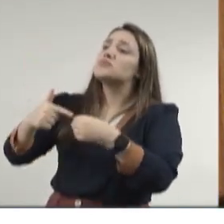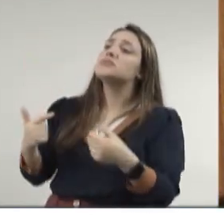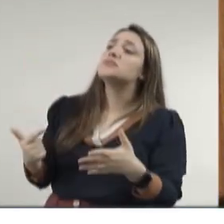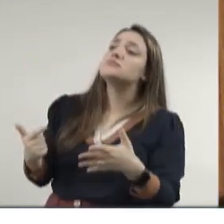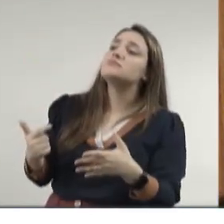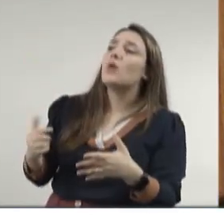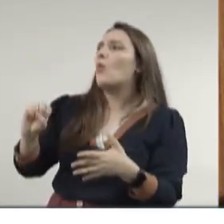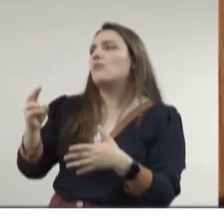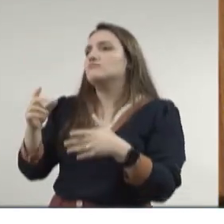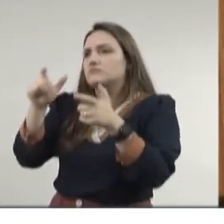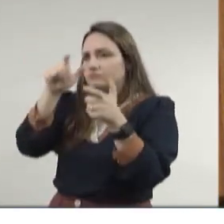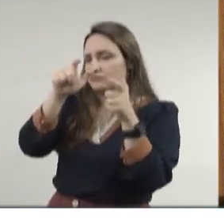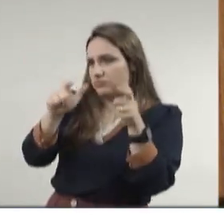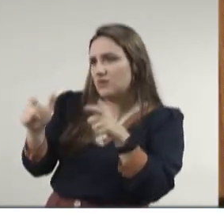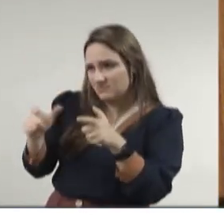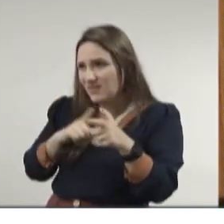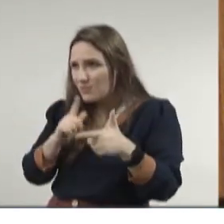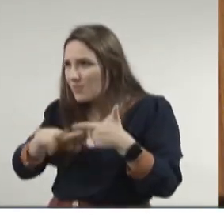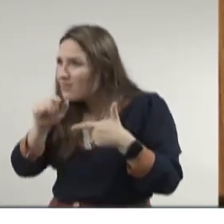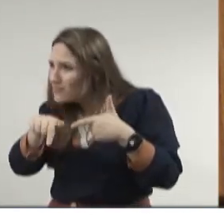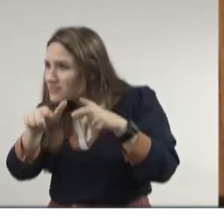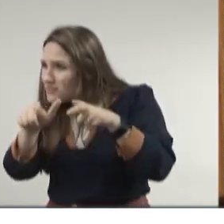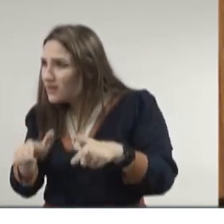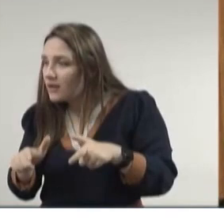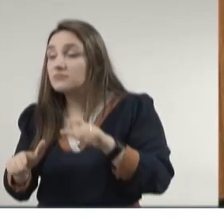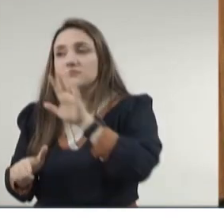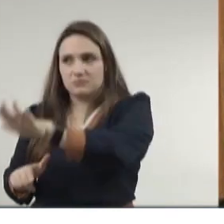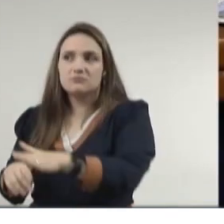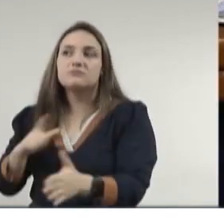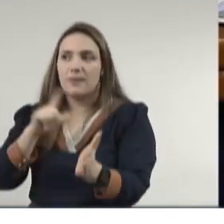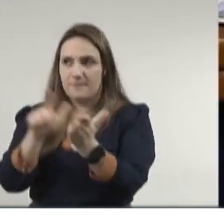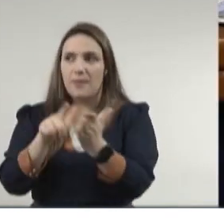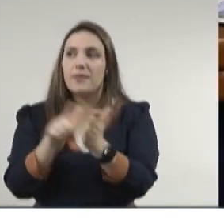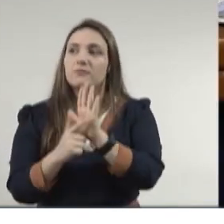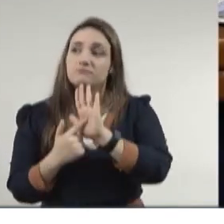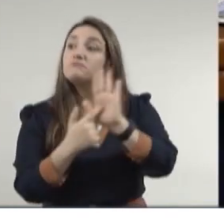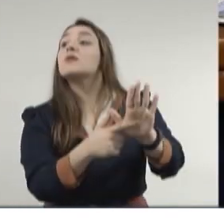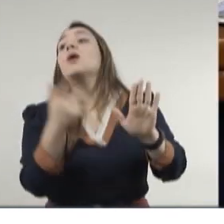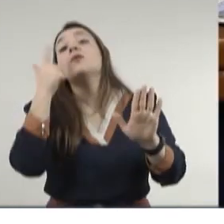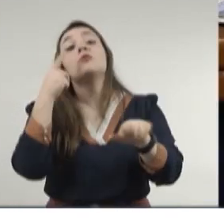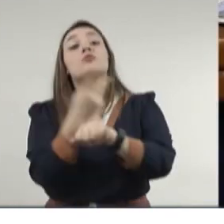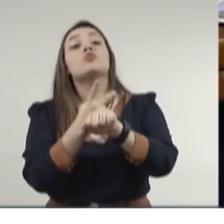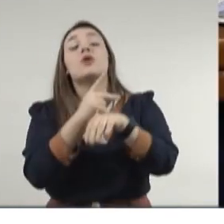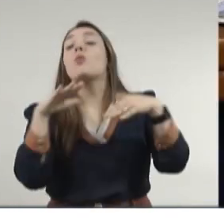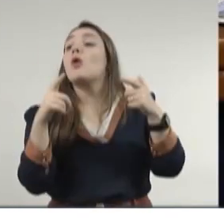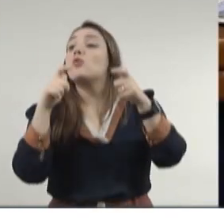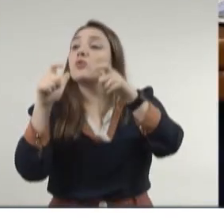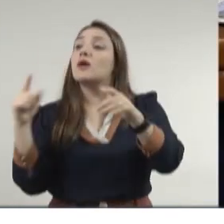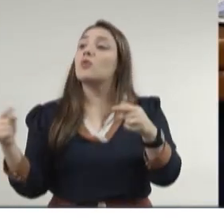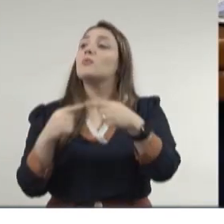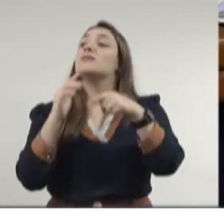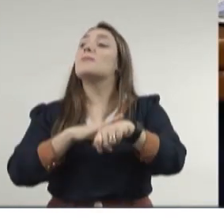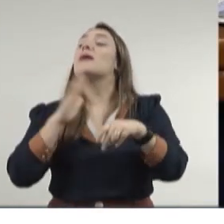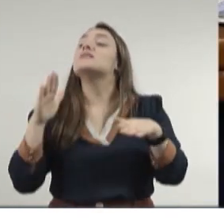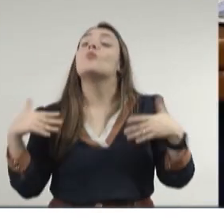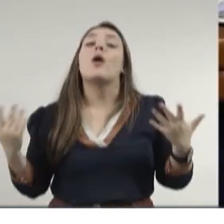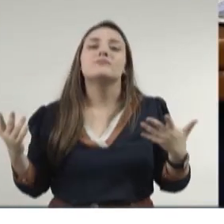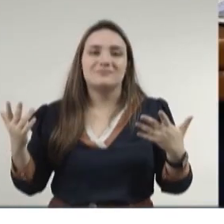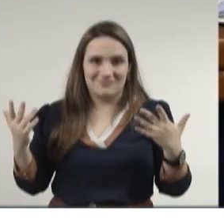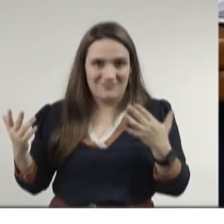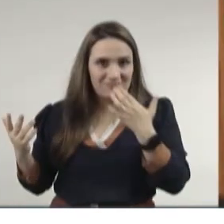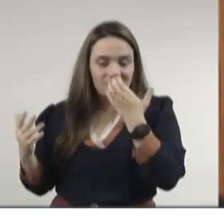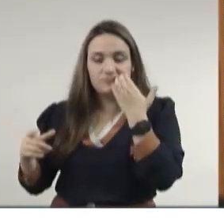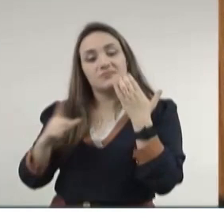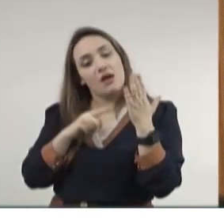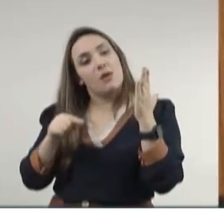distribuidora. Tem algum problema? O zoneamento ecológico econômico está aqui. Você pode instalar nessas regiões.